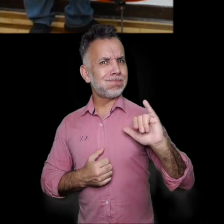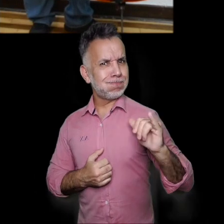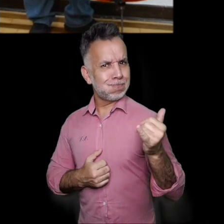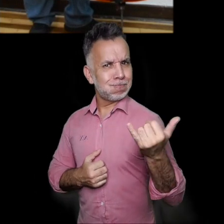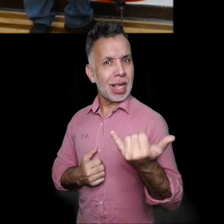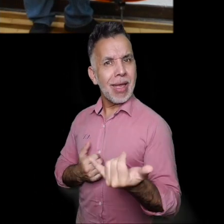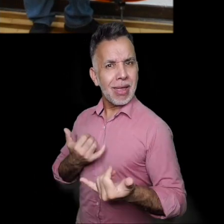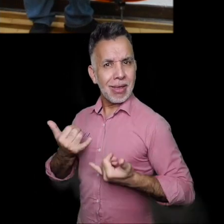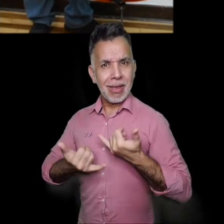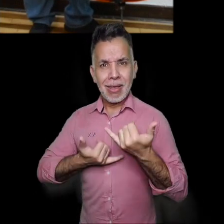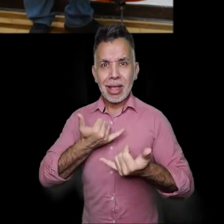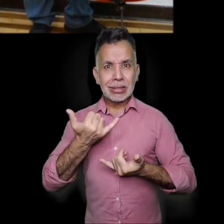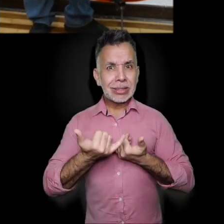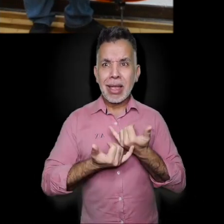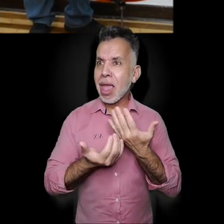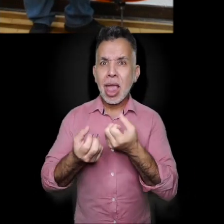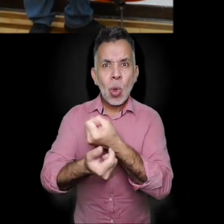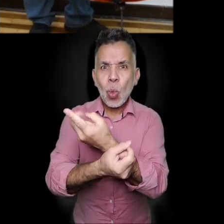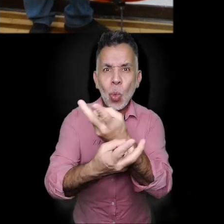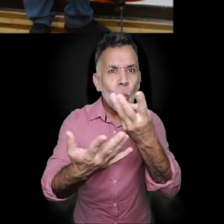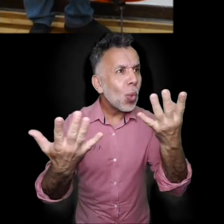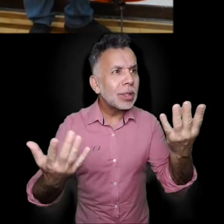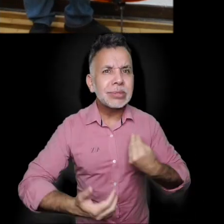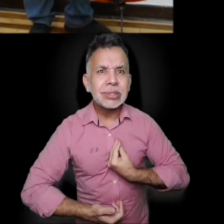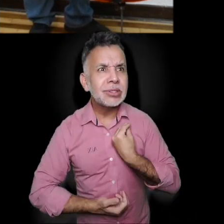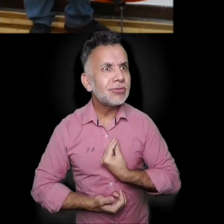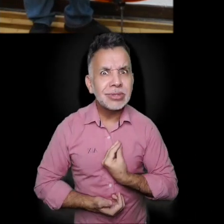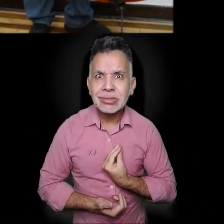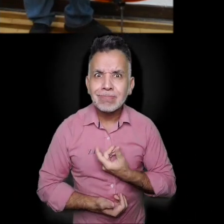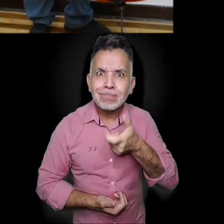não salvo vidas por aqui.